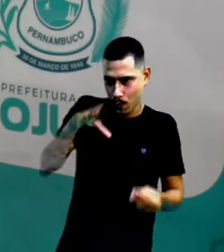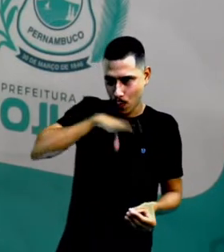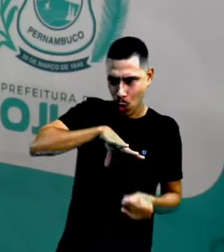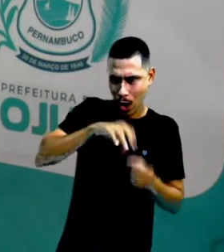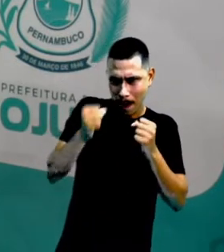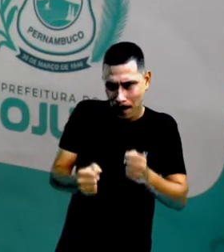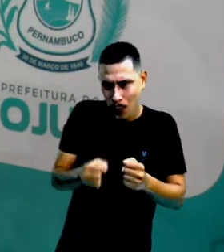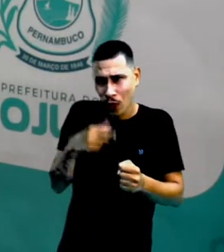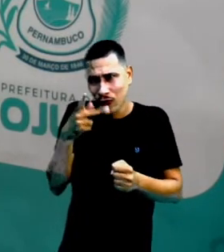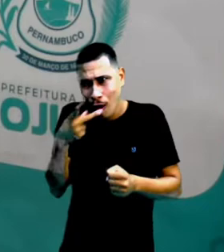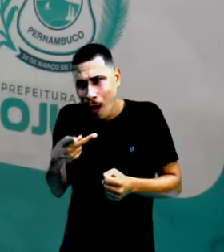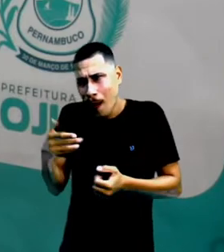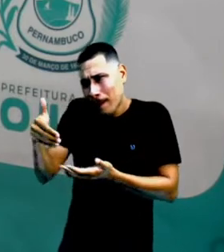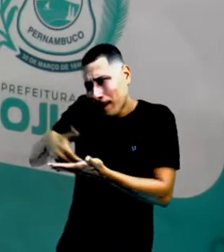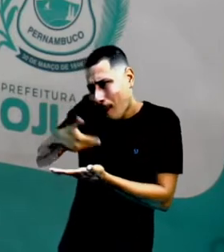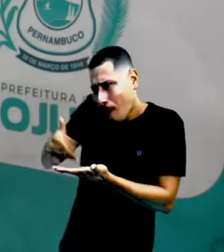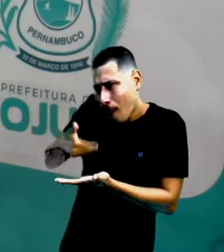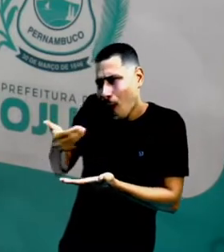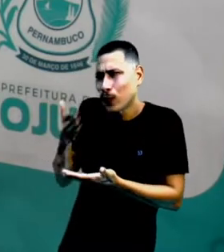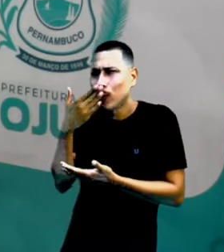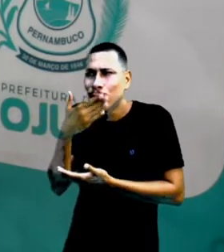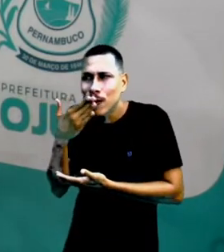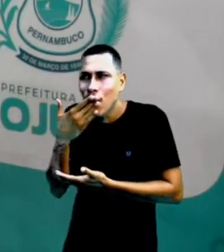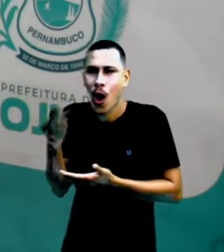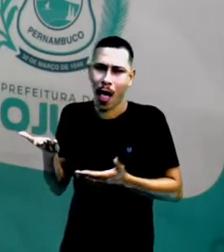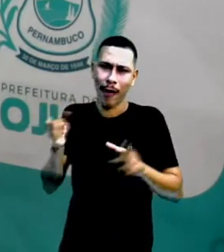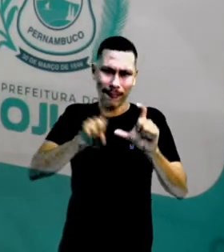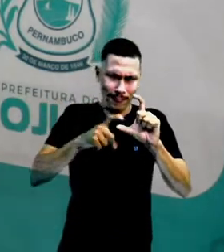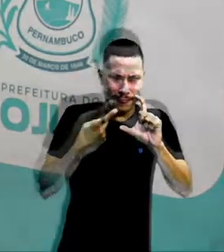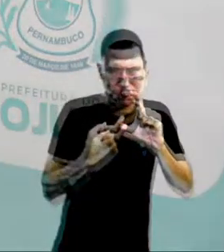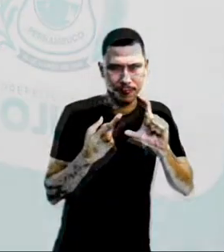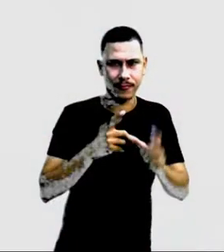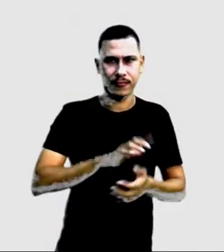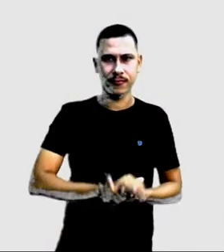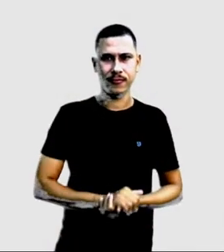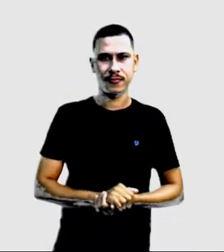também essa expressão, mas é mamão com açúcar, né? Bora lá!